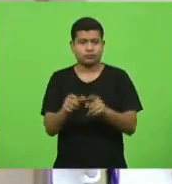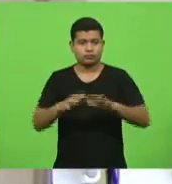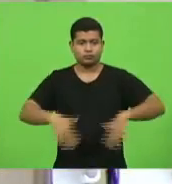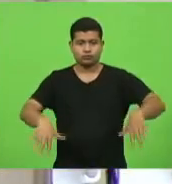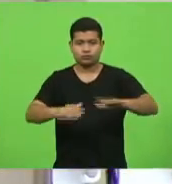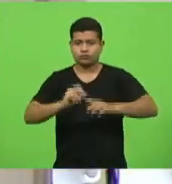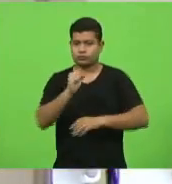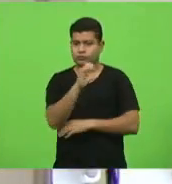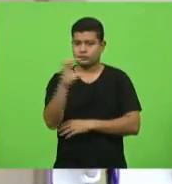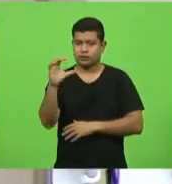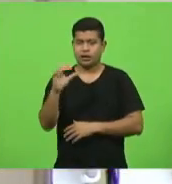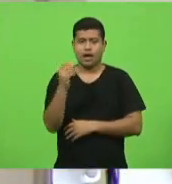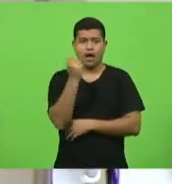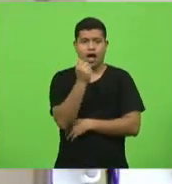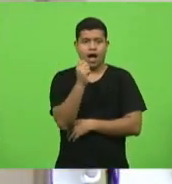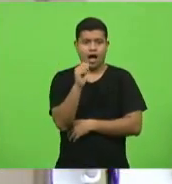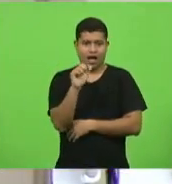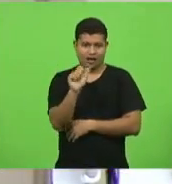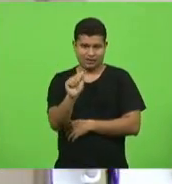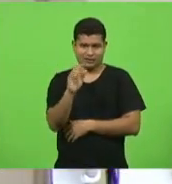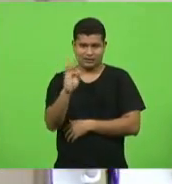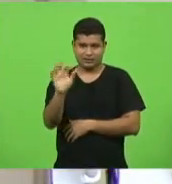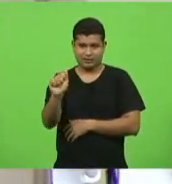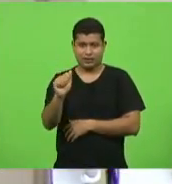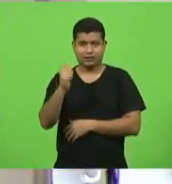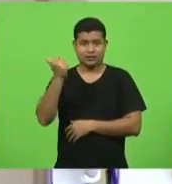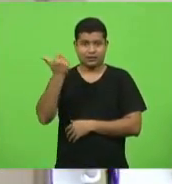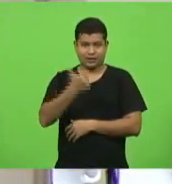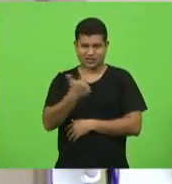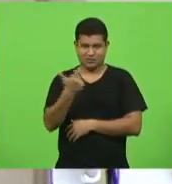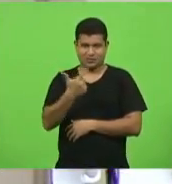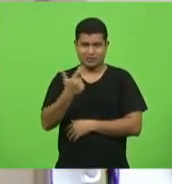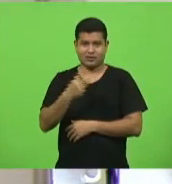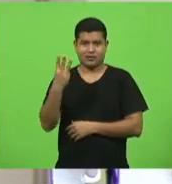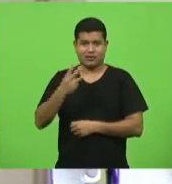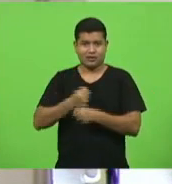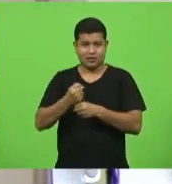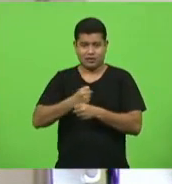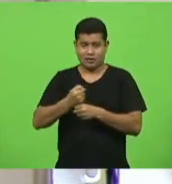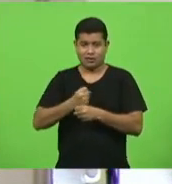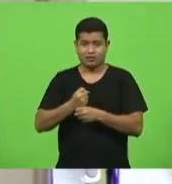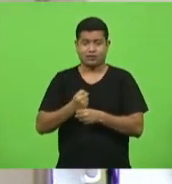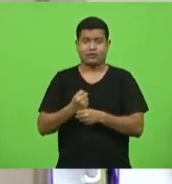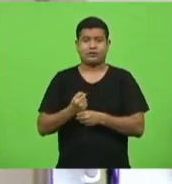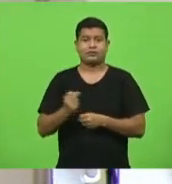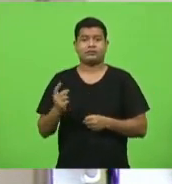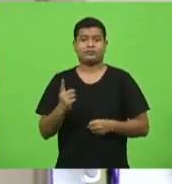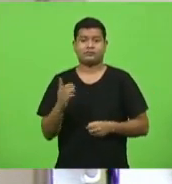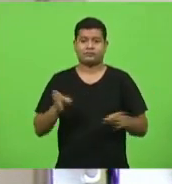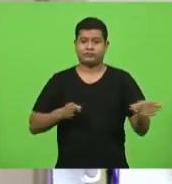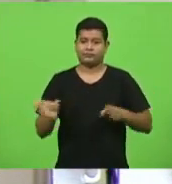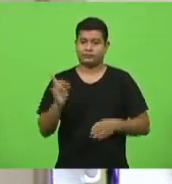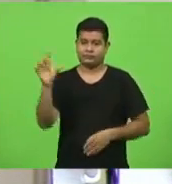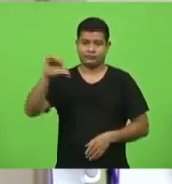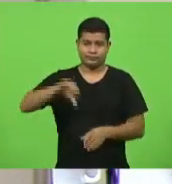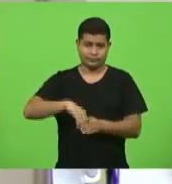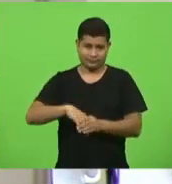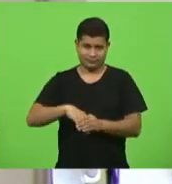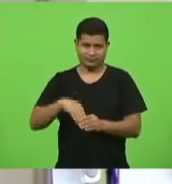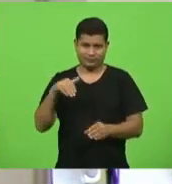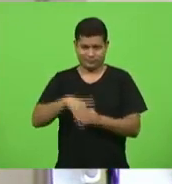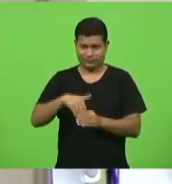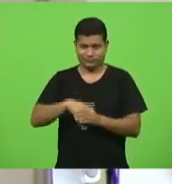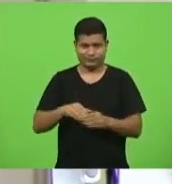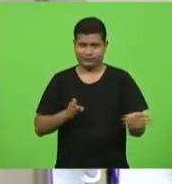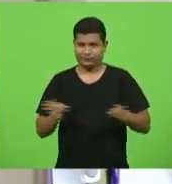Ata da 12ª sessão ordinária da 3ª sessão legislativa da 19ª legislatura da Assembleia